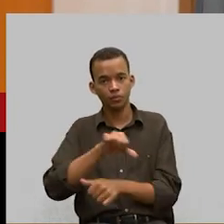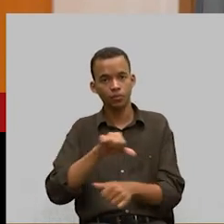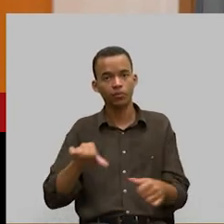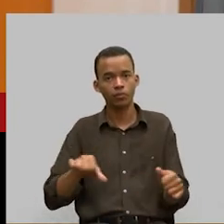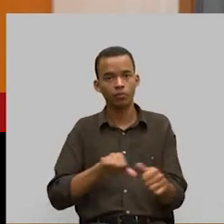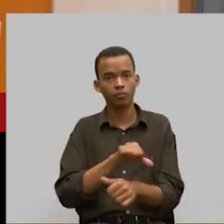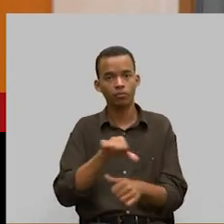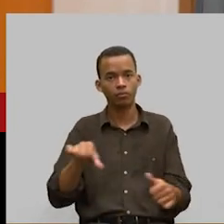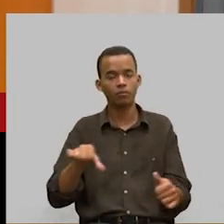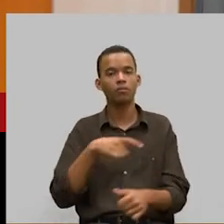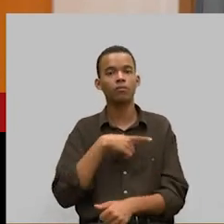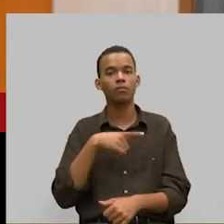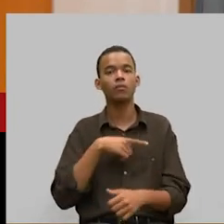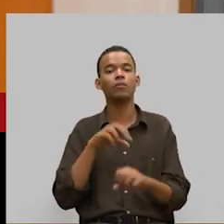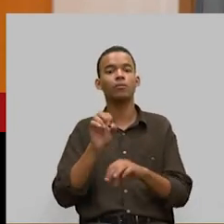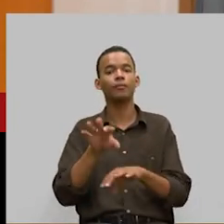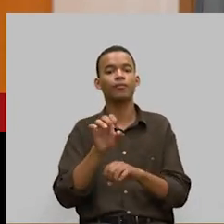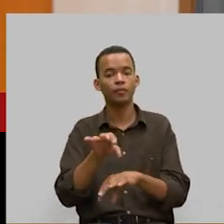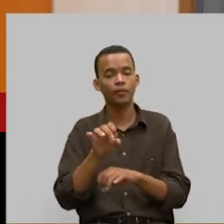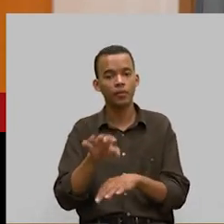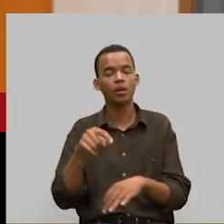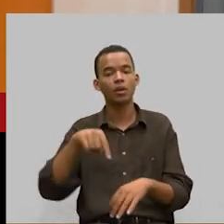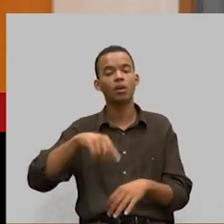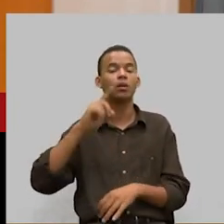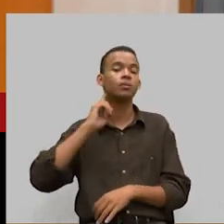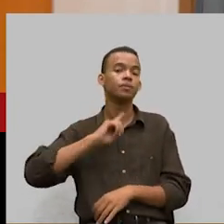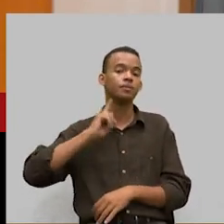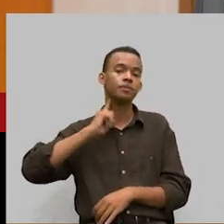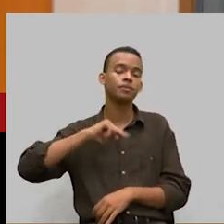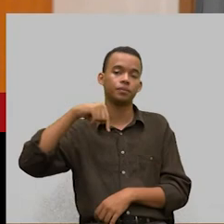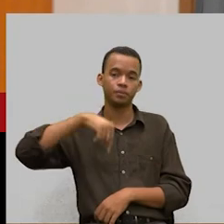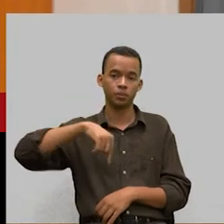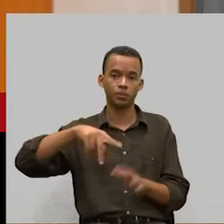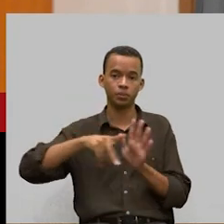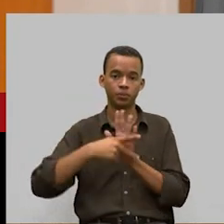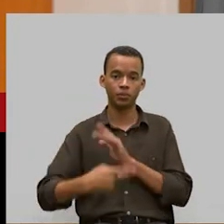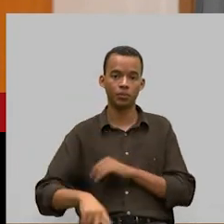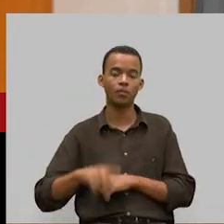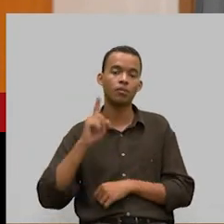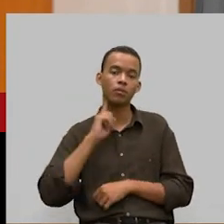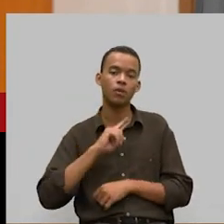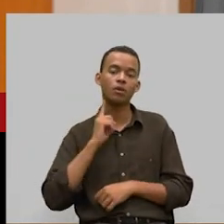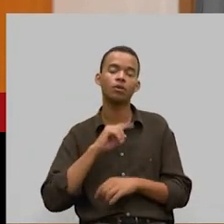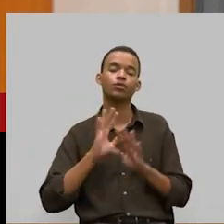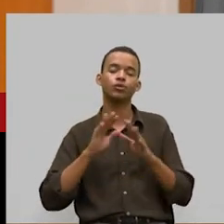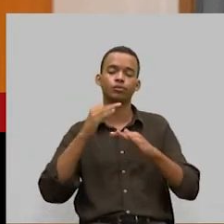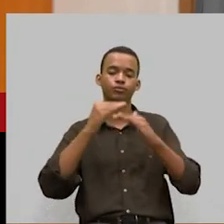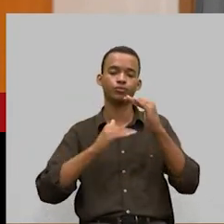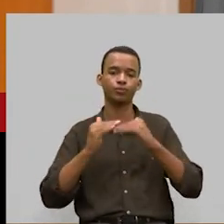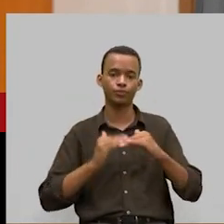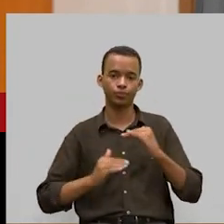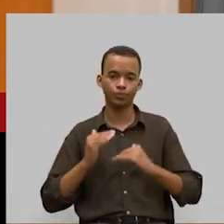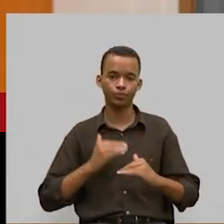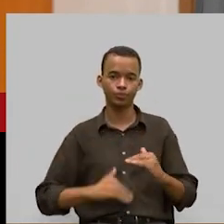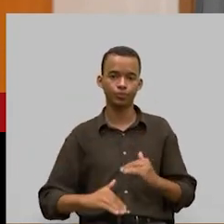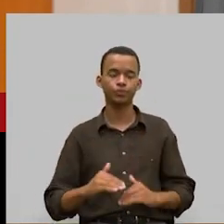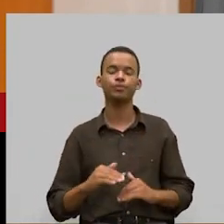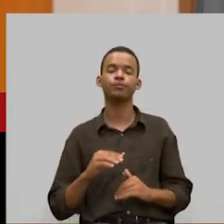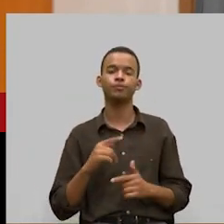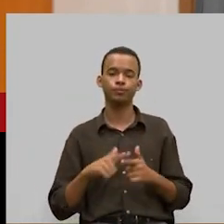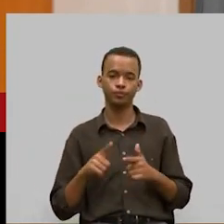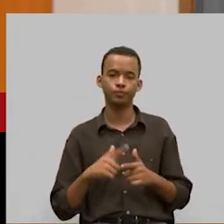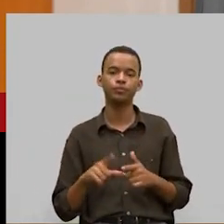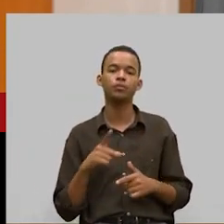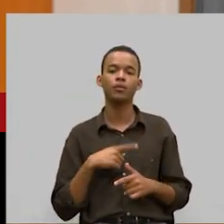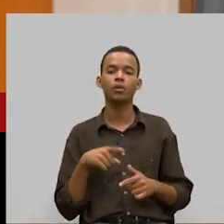a educ ação em Minas Gerais né no estado ela tá decadente a gente vê a gente sabe disso a gente acompanha